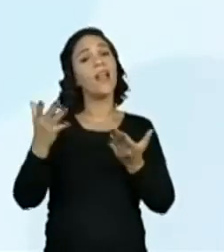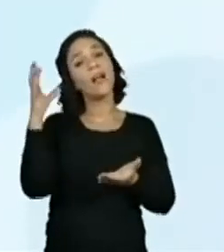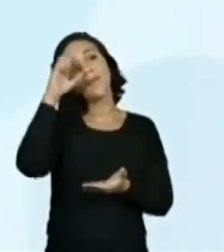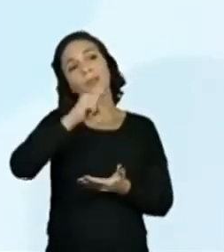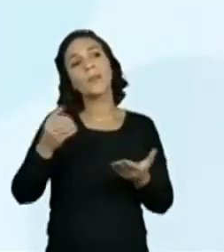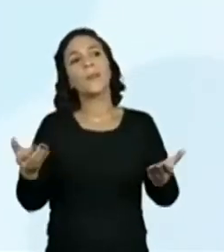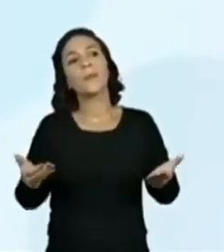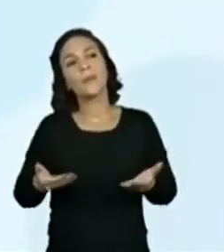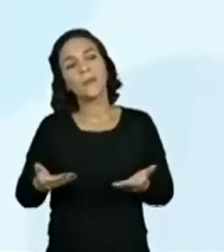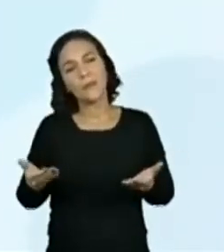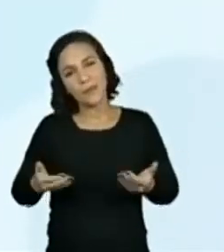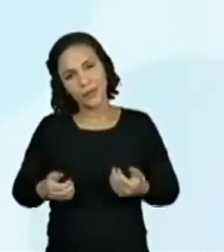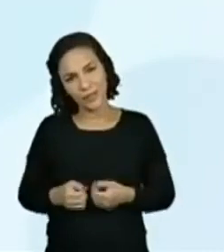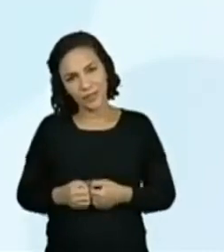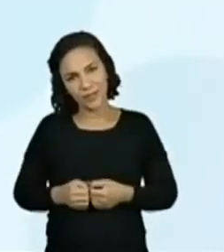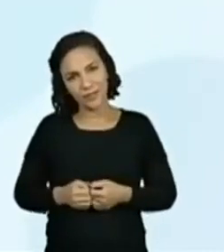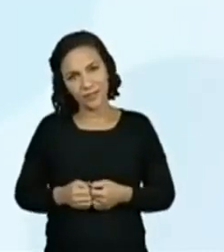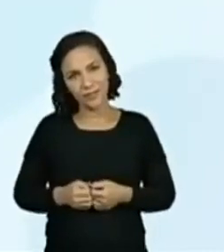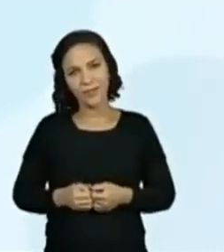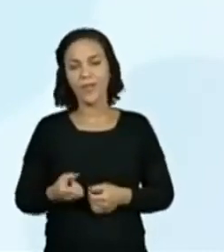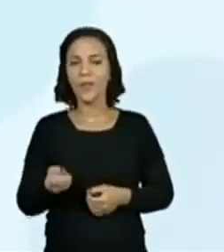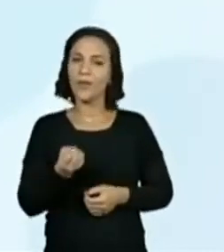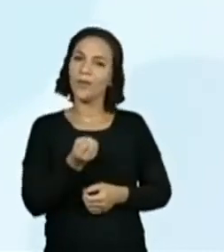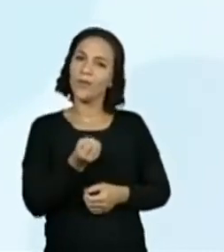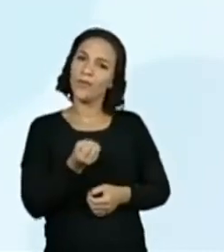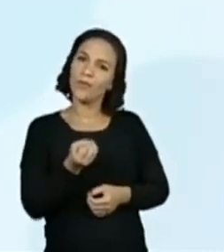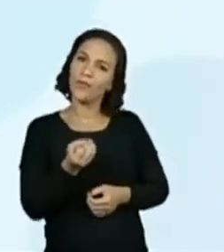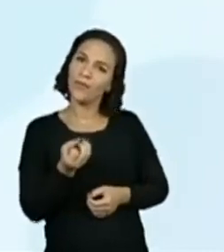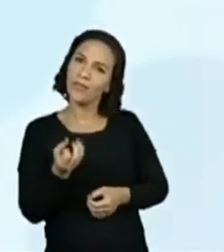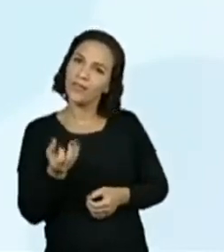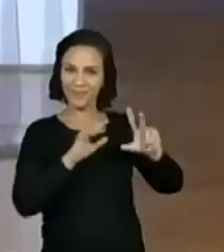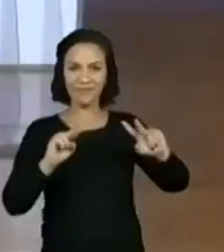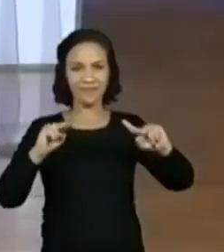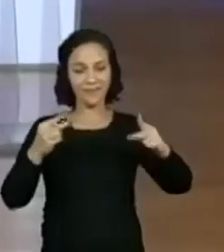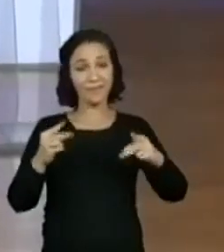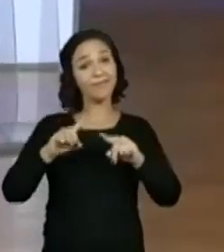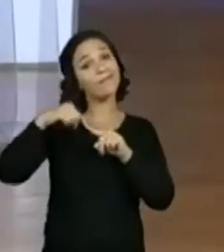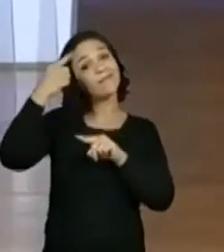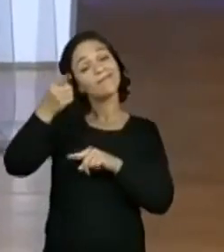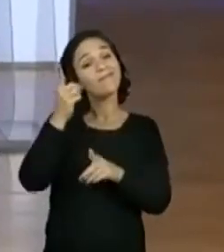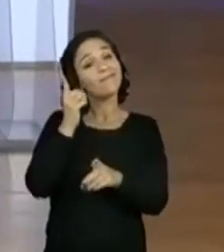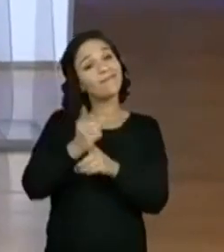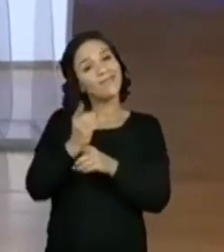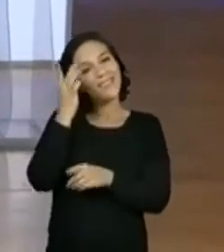hoje? A contar quantidade de objetos. Nos vemos